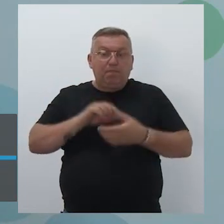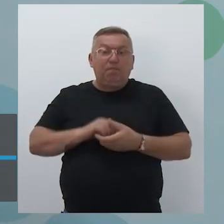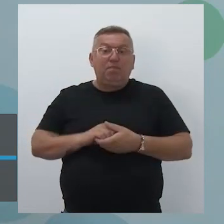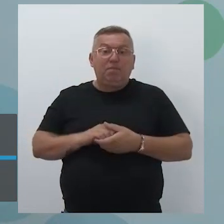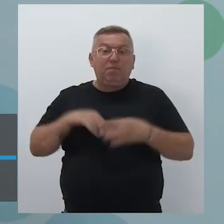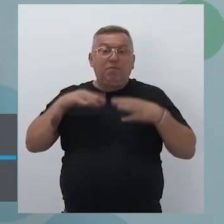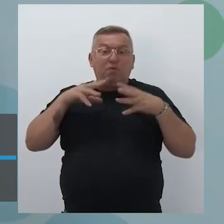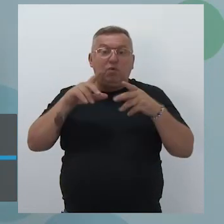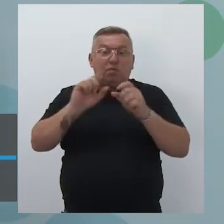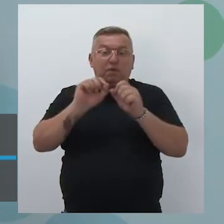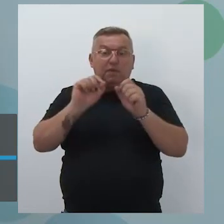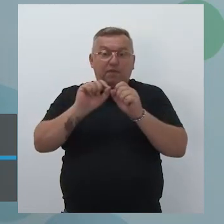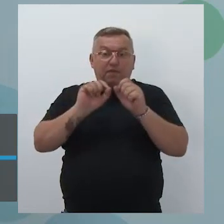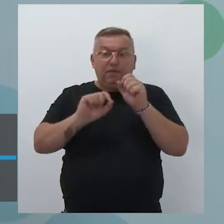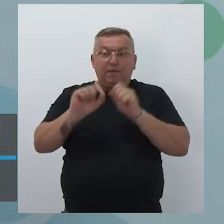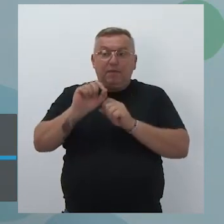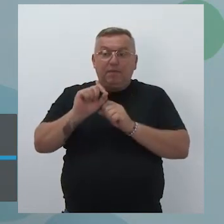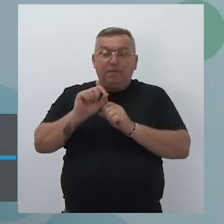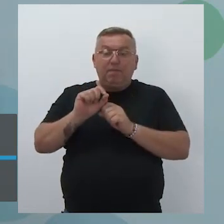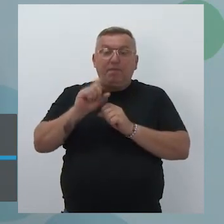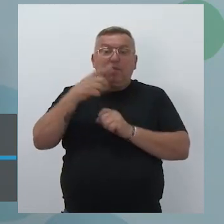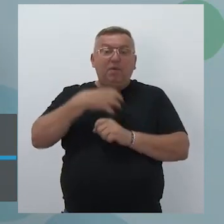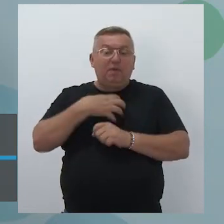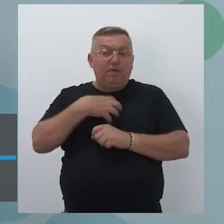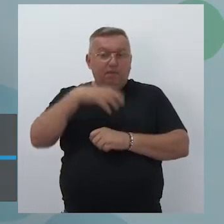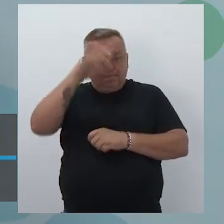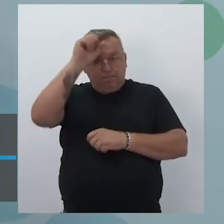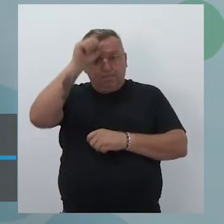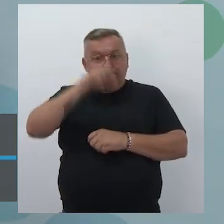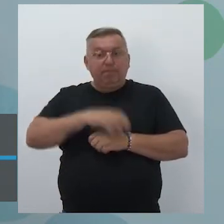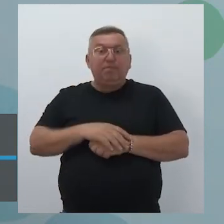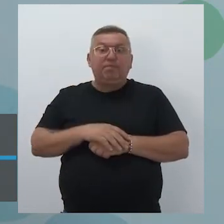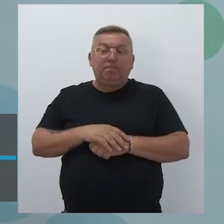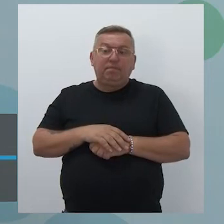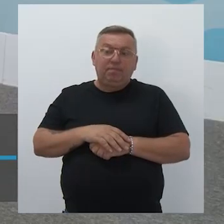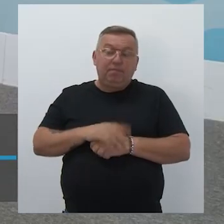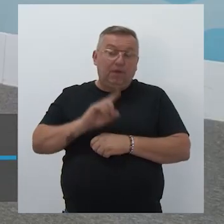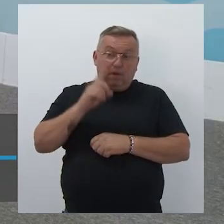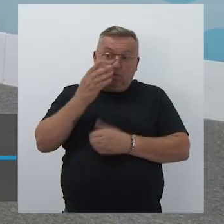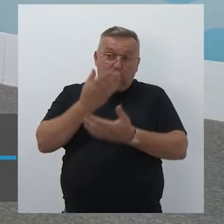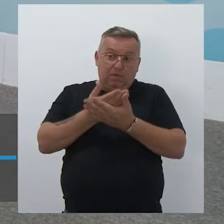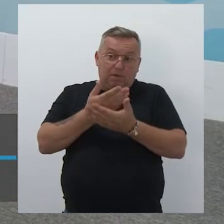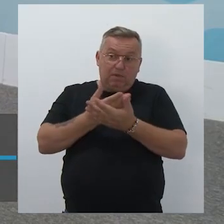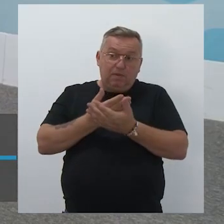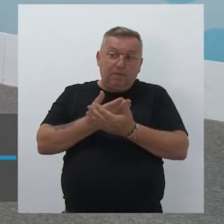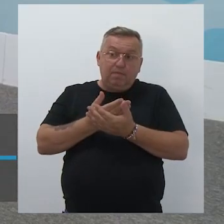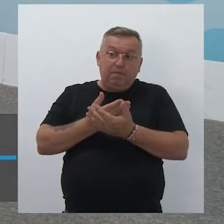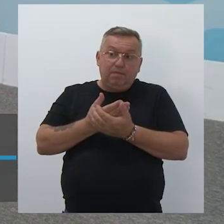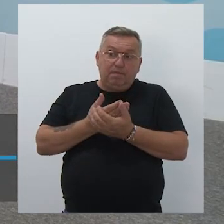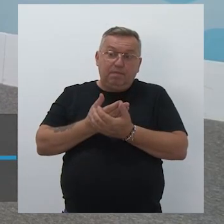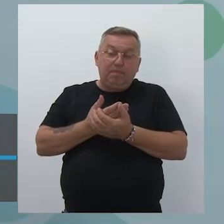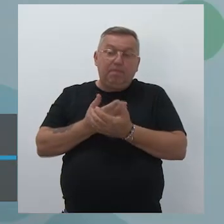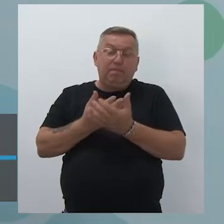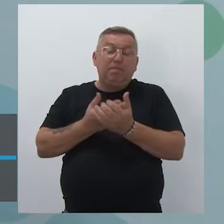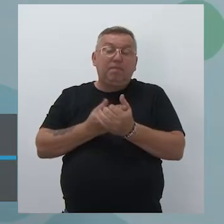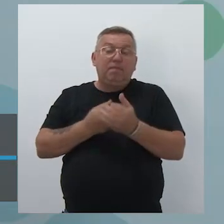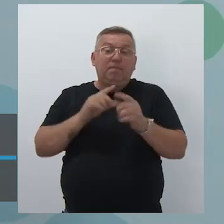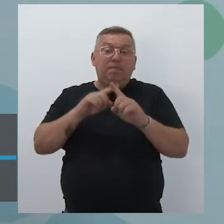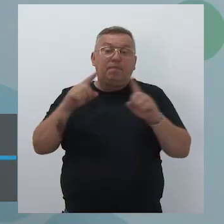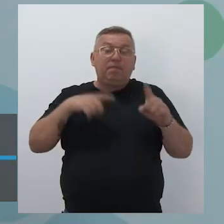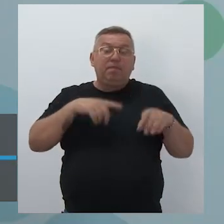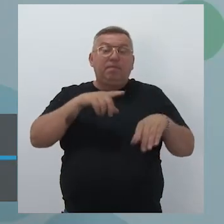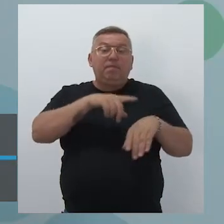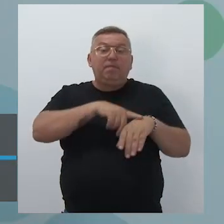pode ser realizado numa situação de aprendizagem, obviamente que não em uma aula, né? Não em uma aula, mas num